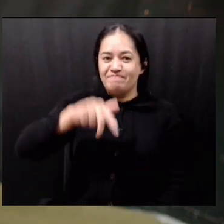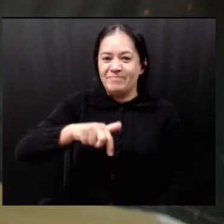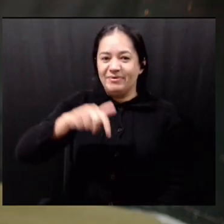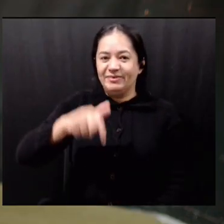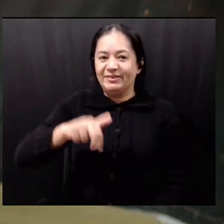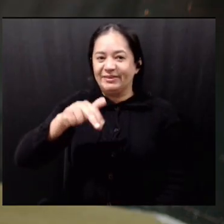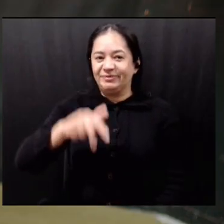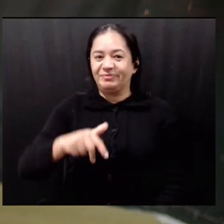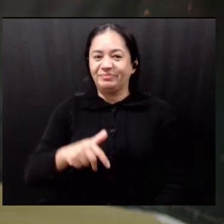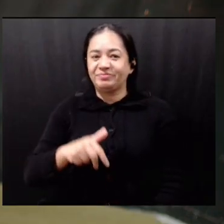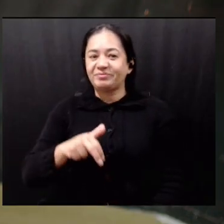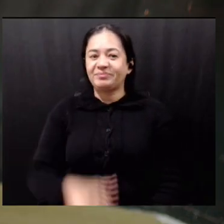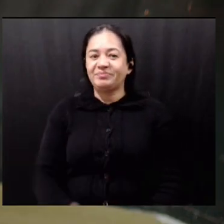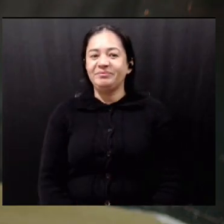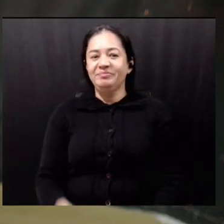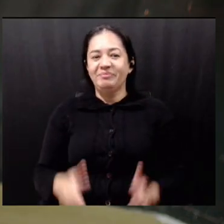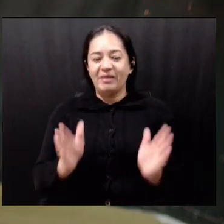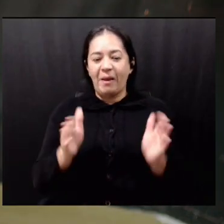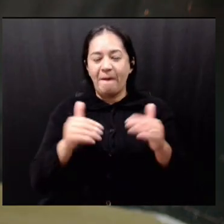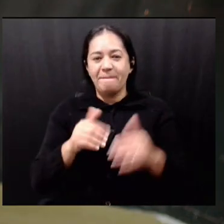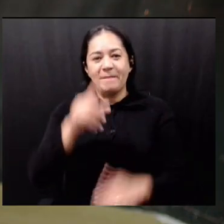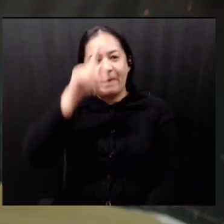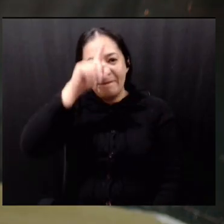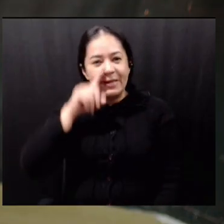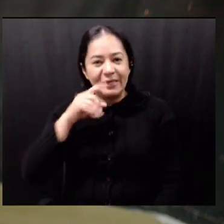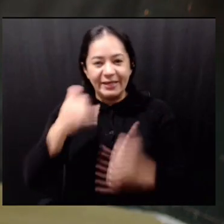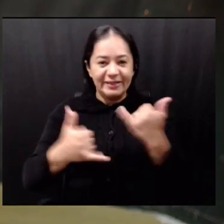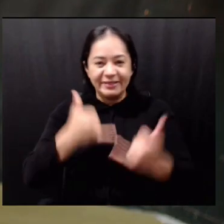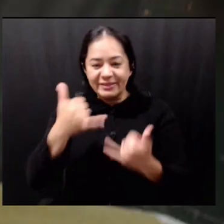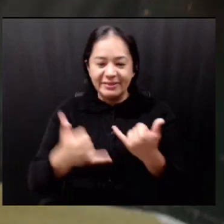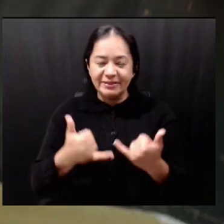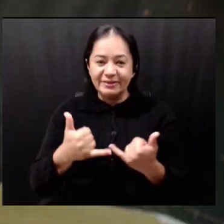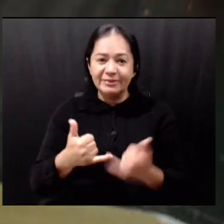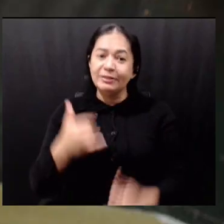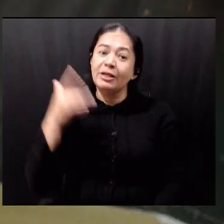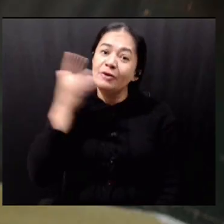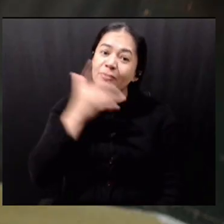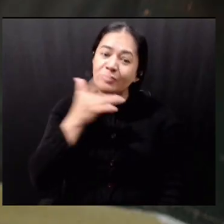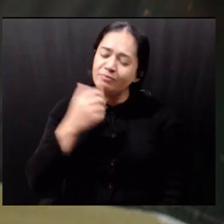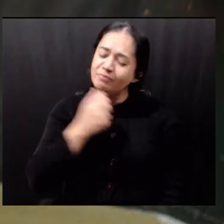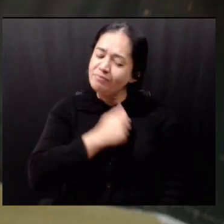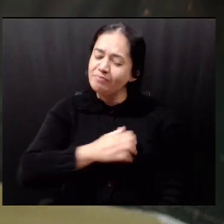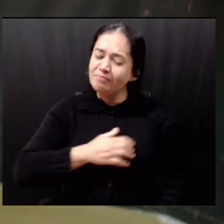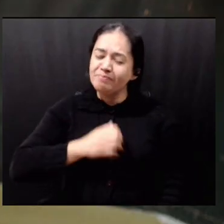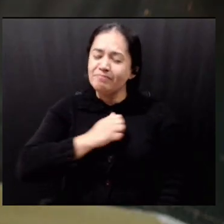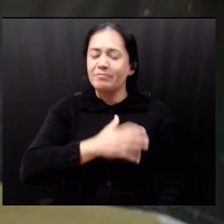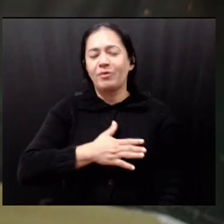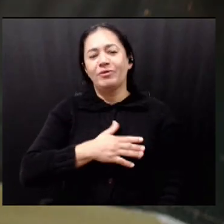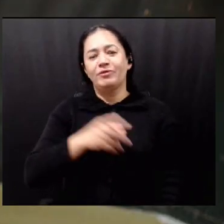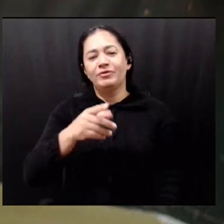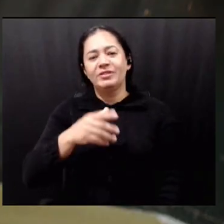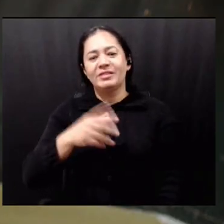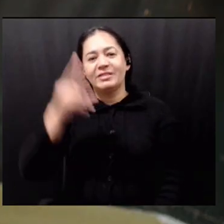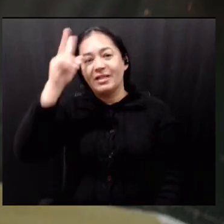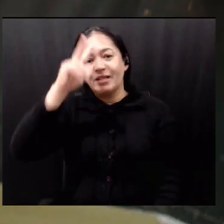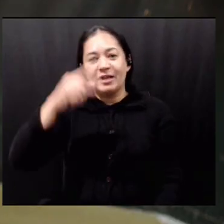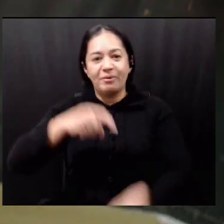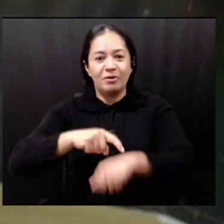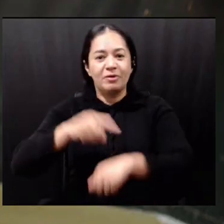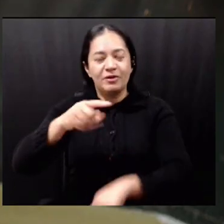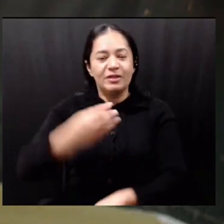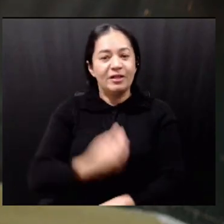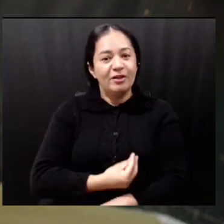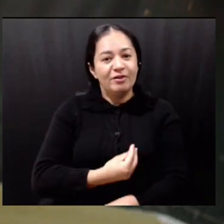vou lá, ó, né, e vou pular amarelinha. É gostoso, você resgata aquele momento que você viveu um dia. E por que